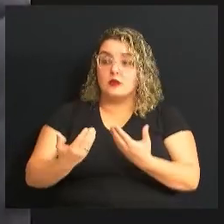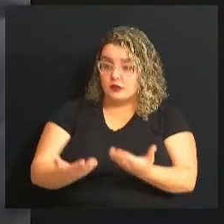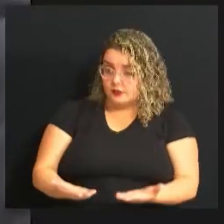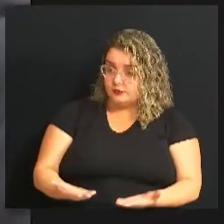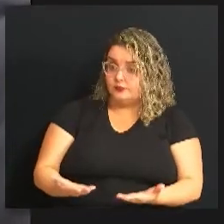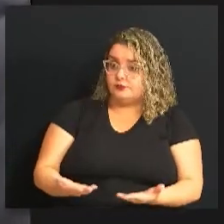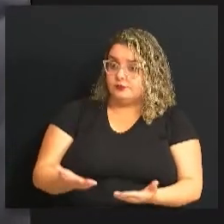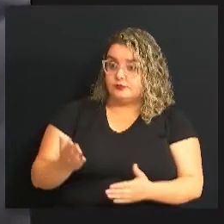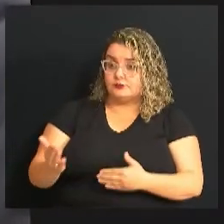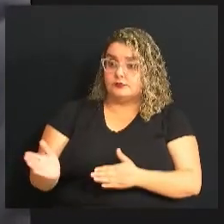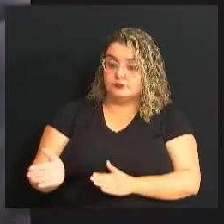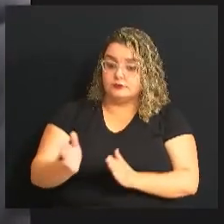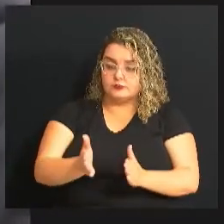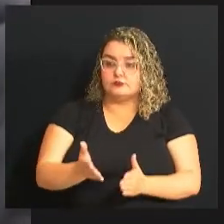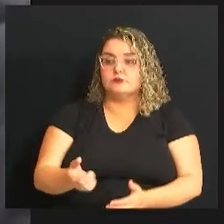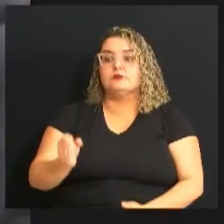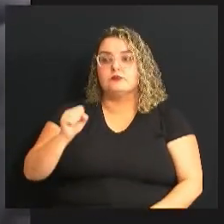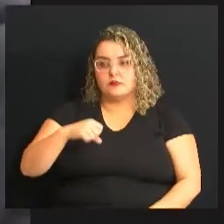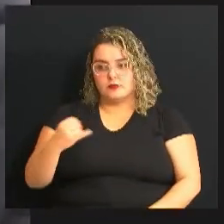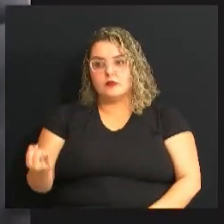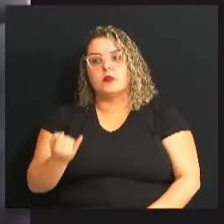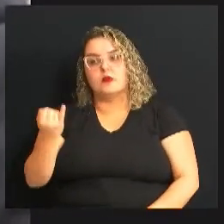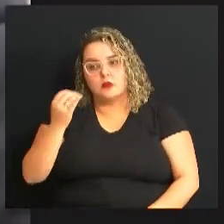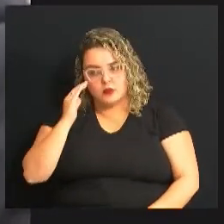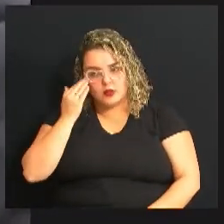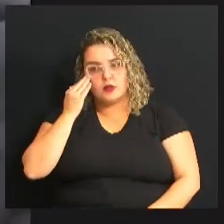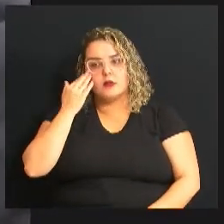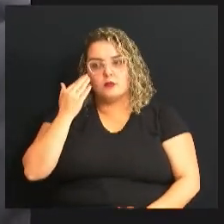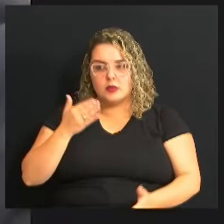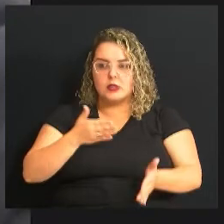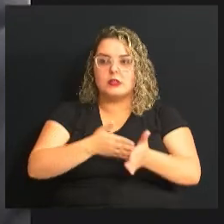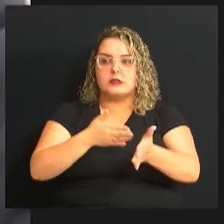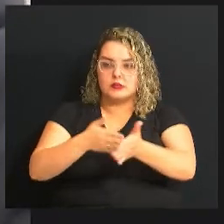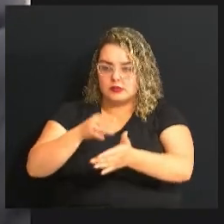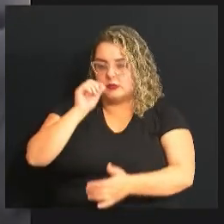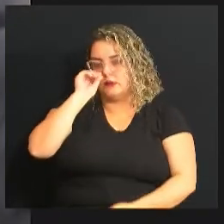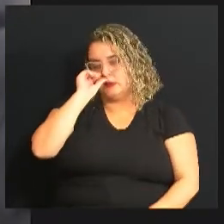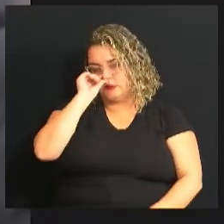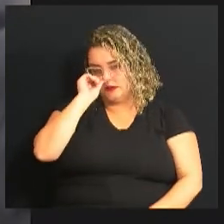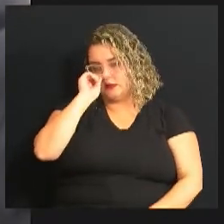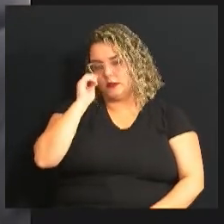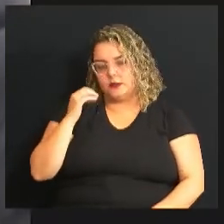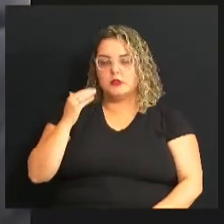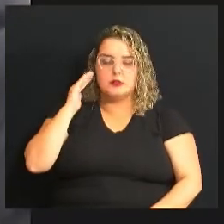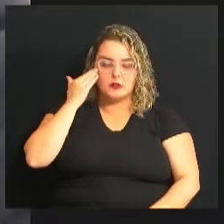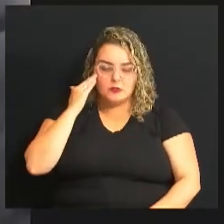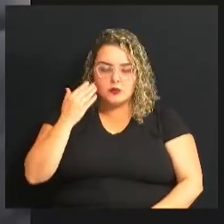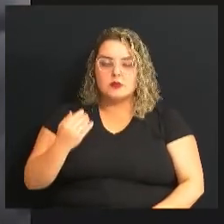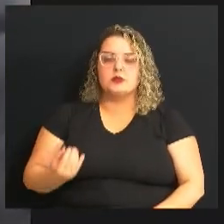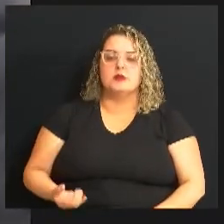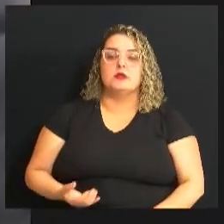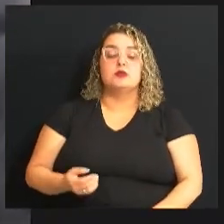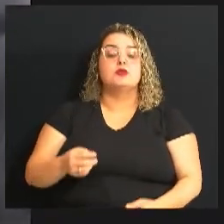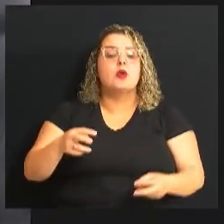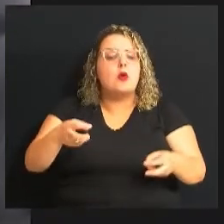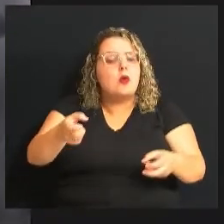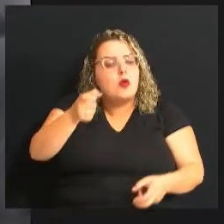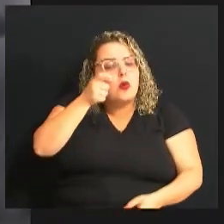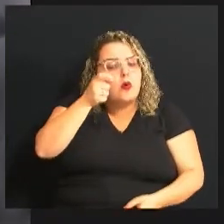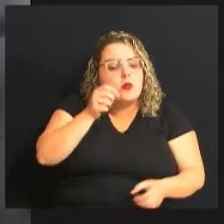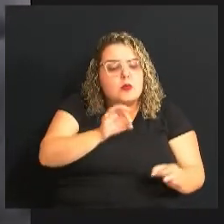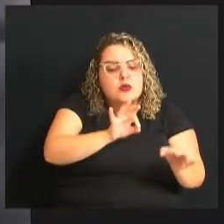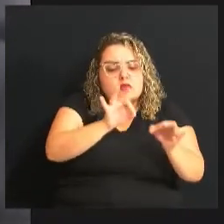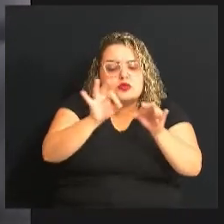sentido. É sim importante entender esse limite. É sim importante observar até onde a gente pode construir